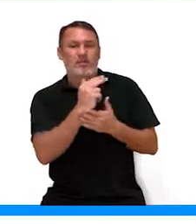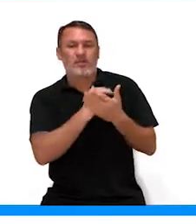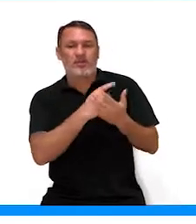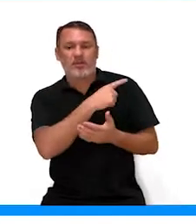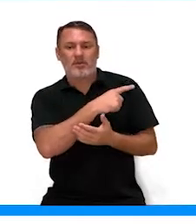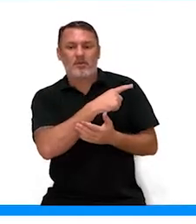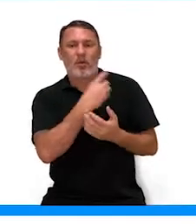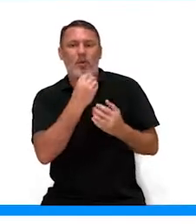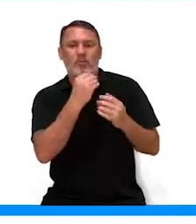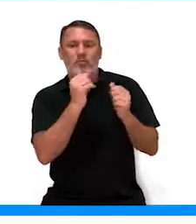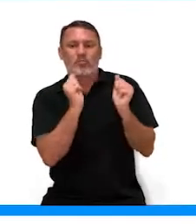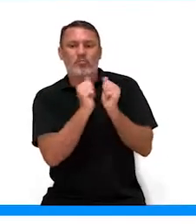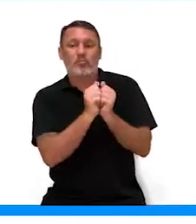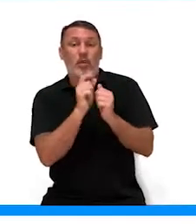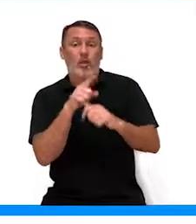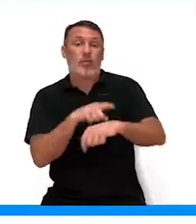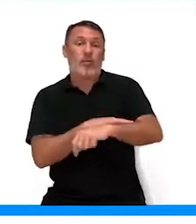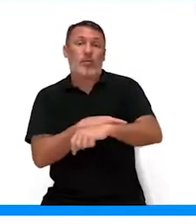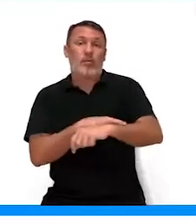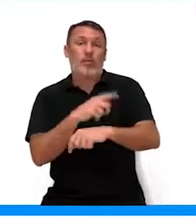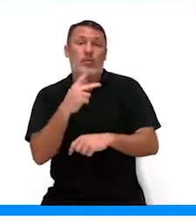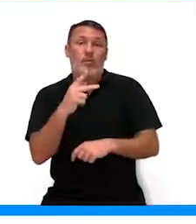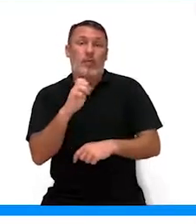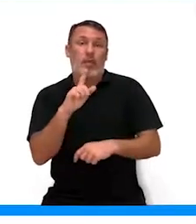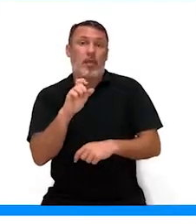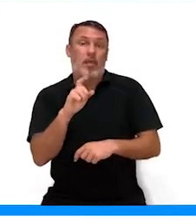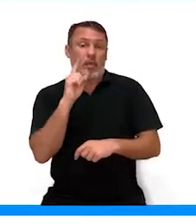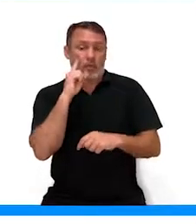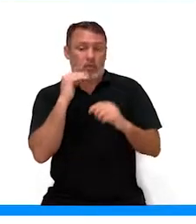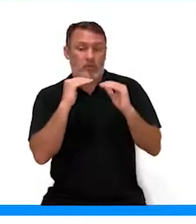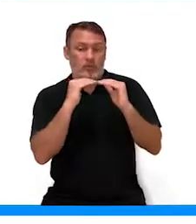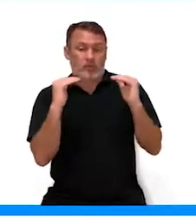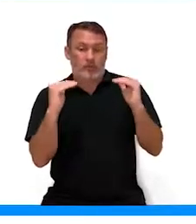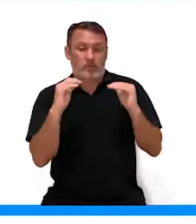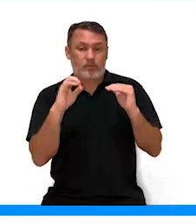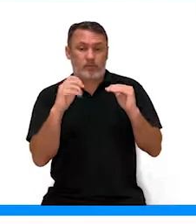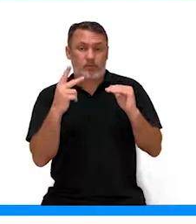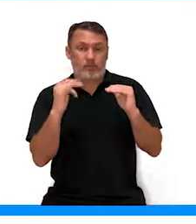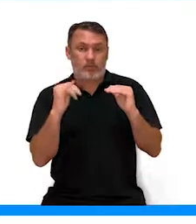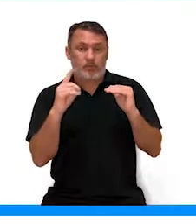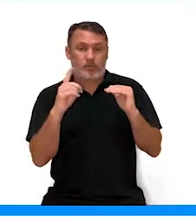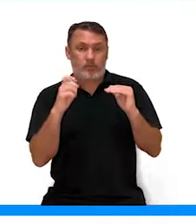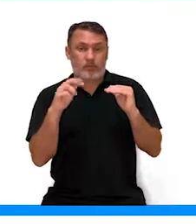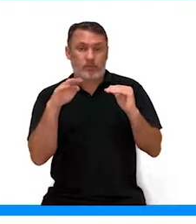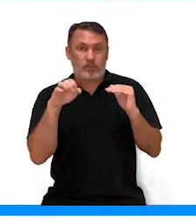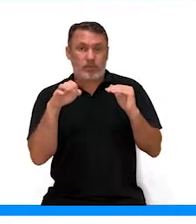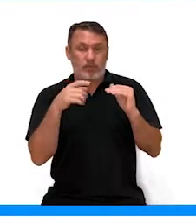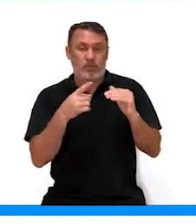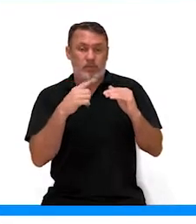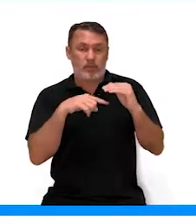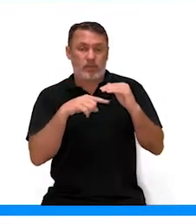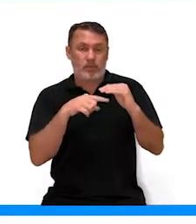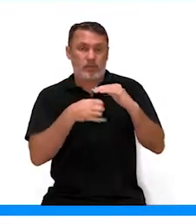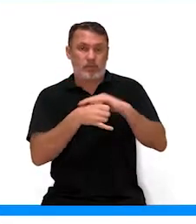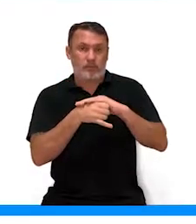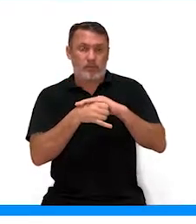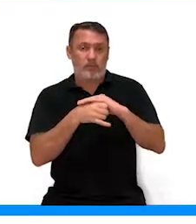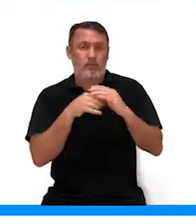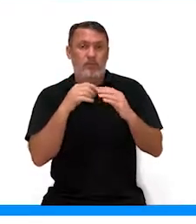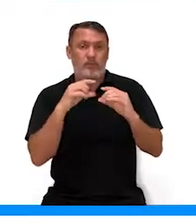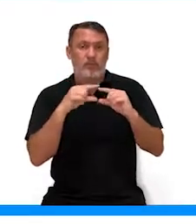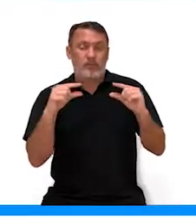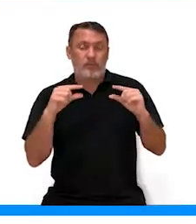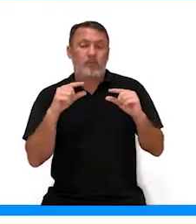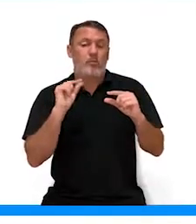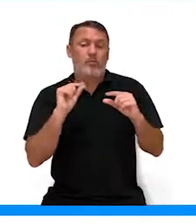que é o caso que a gente está vendo aí na imagem da pele. A pele, a gente tem a epiderme, que é o tecido